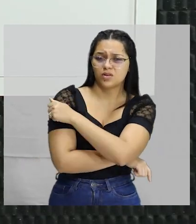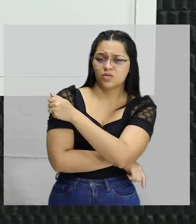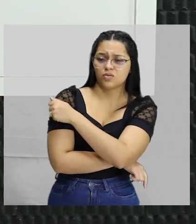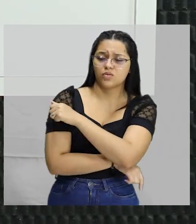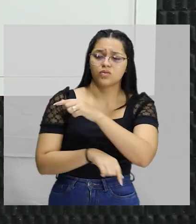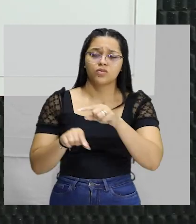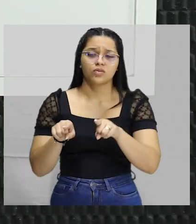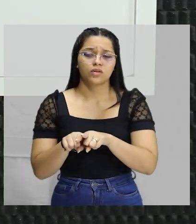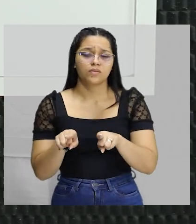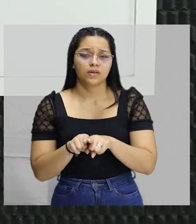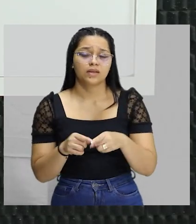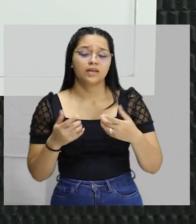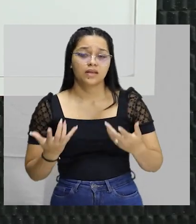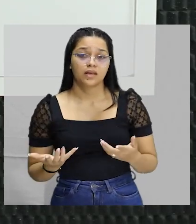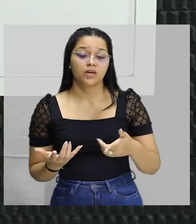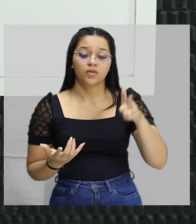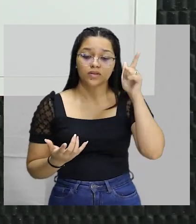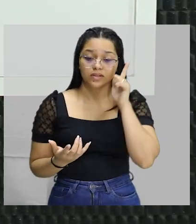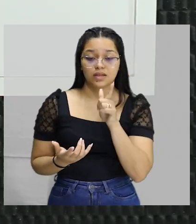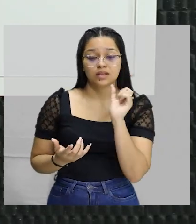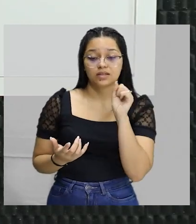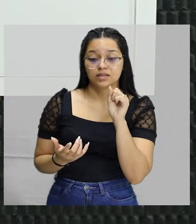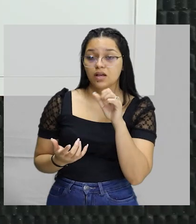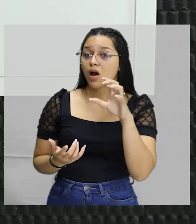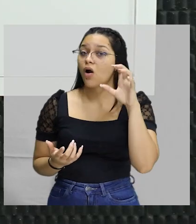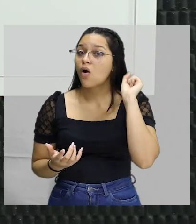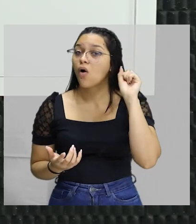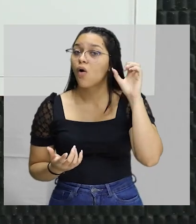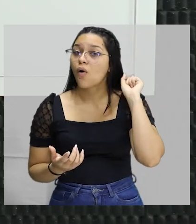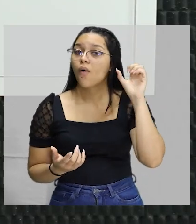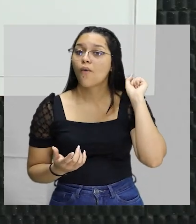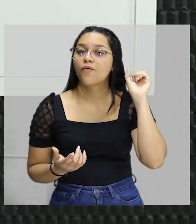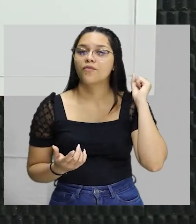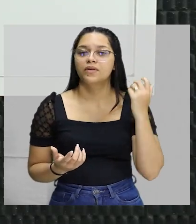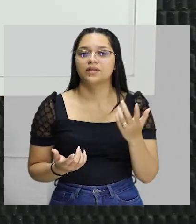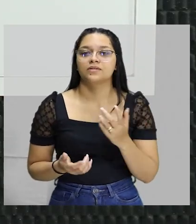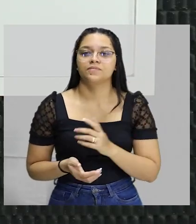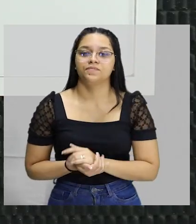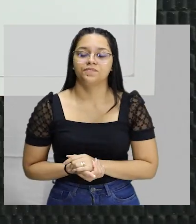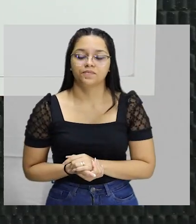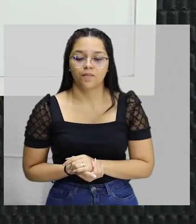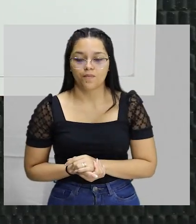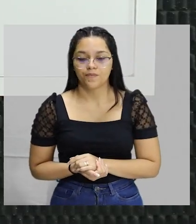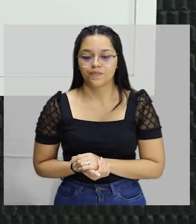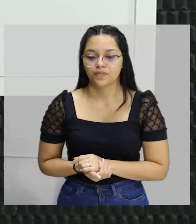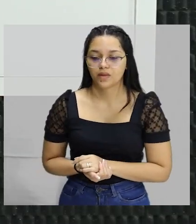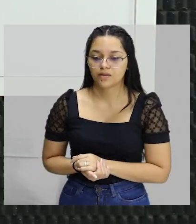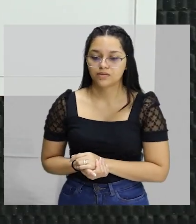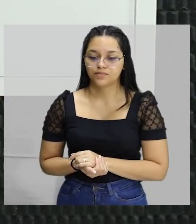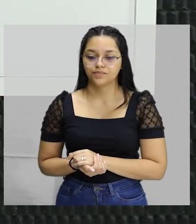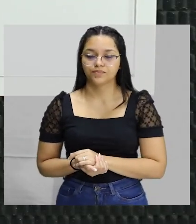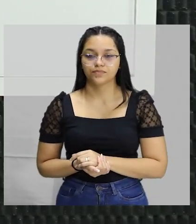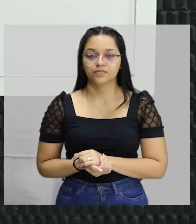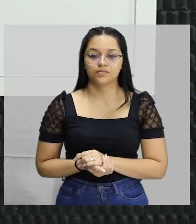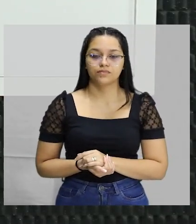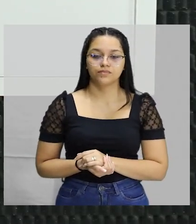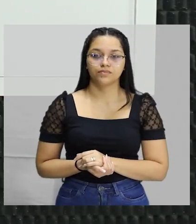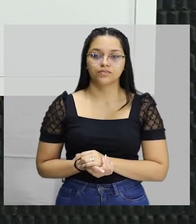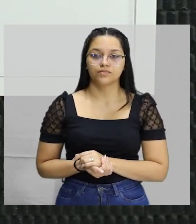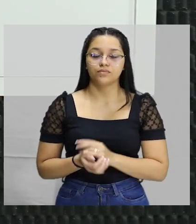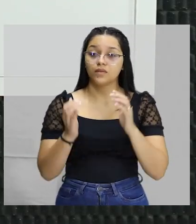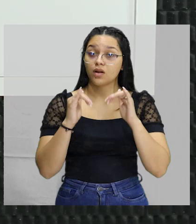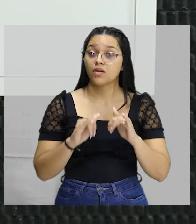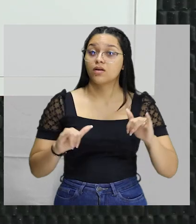que, né, consegue receber e transformar esse som aí em alguma